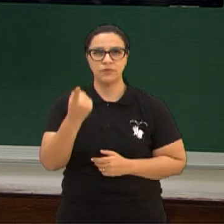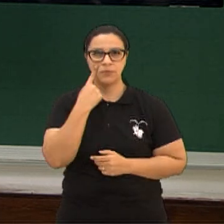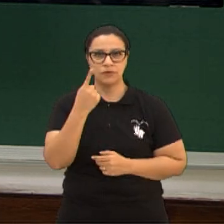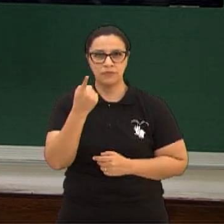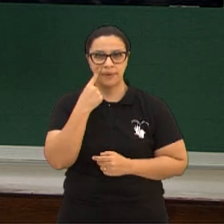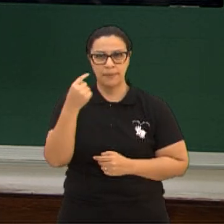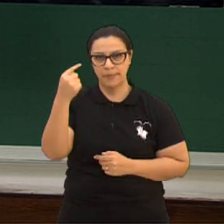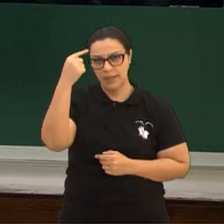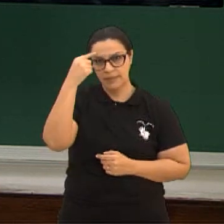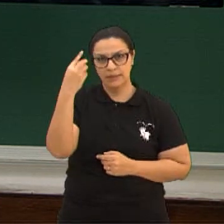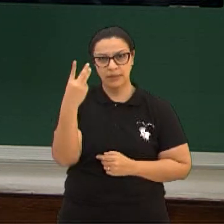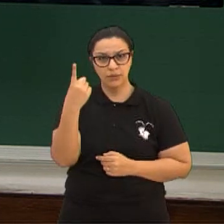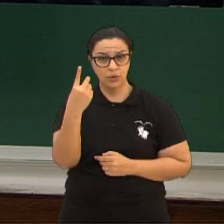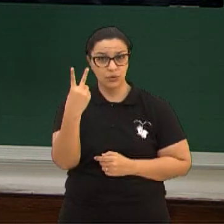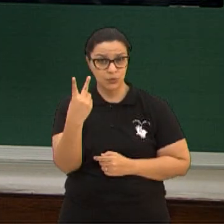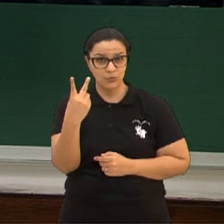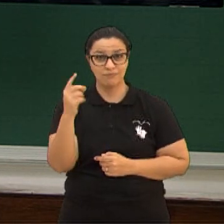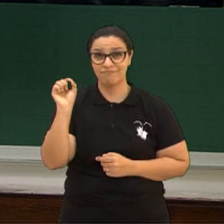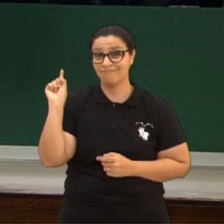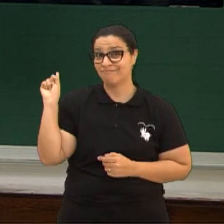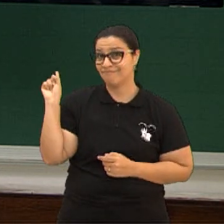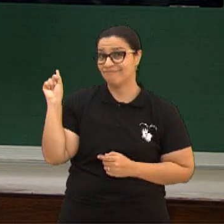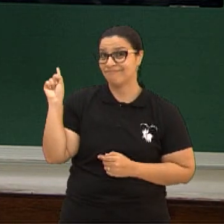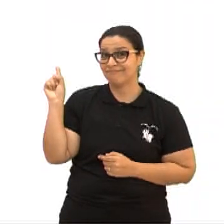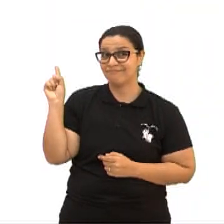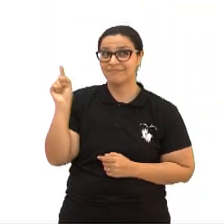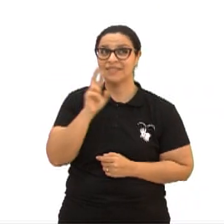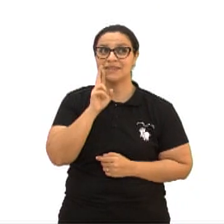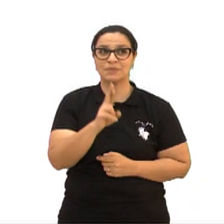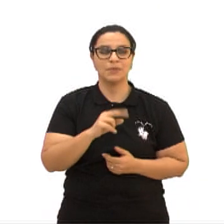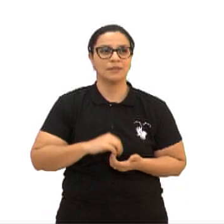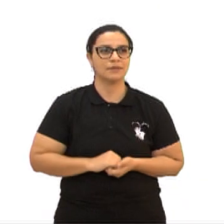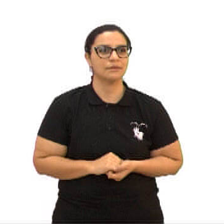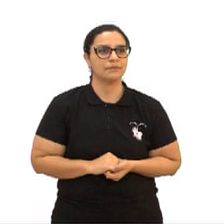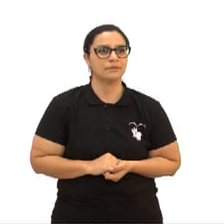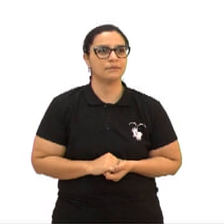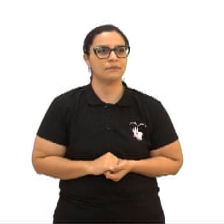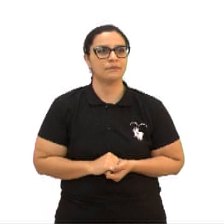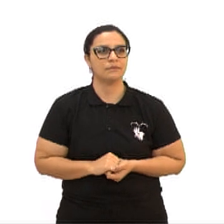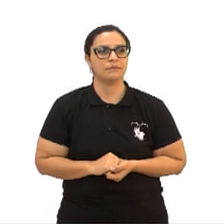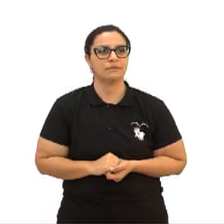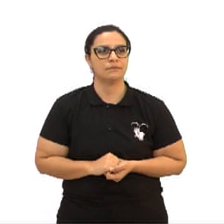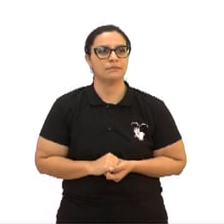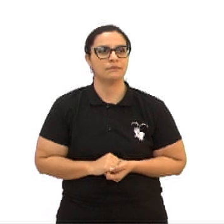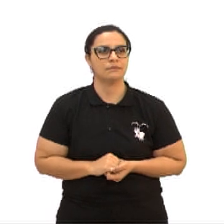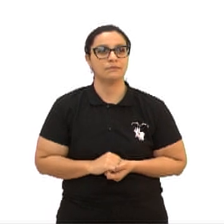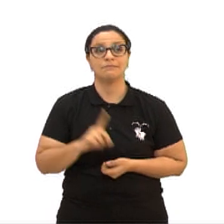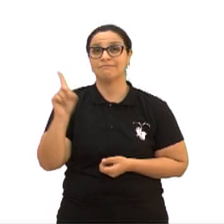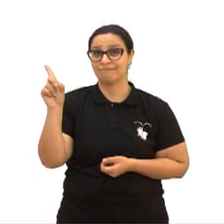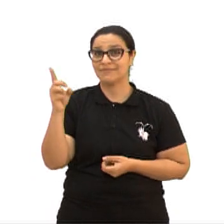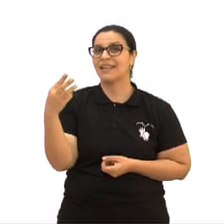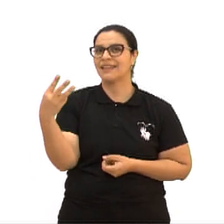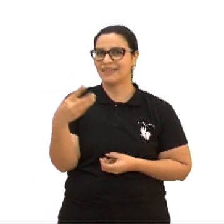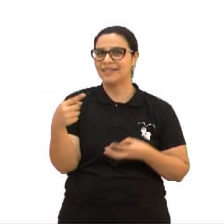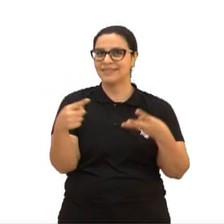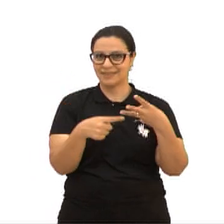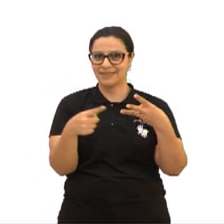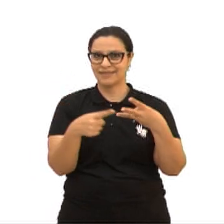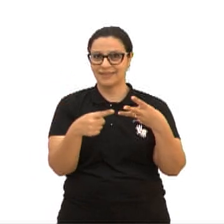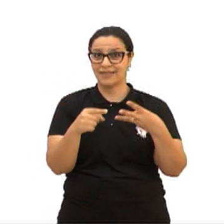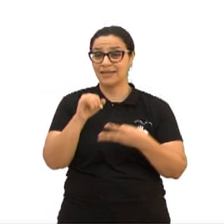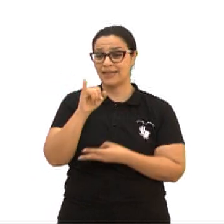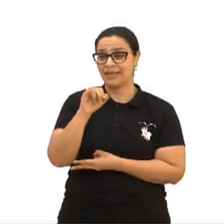lá? 3, 2, 1. E agora? Qual é a opção correta? A terceira